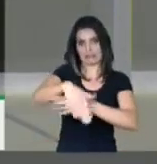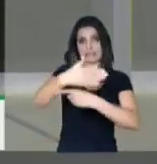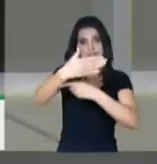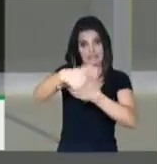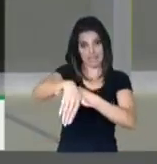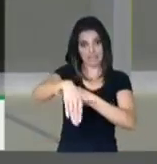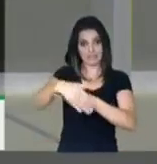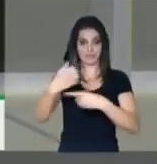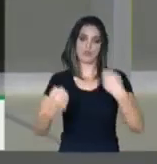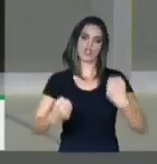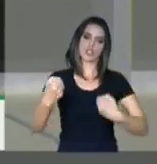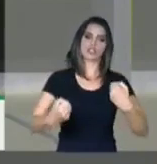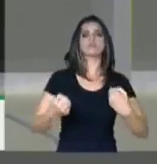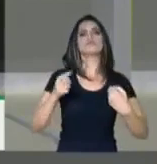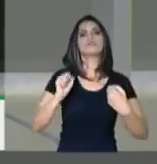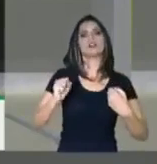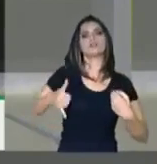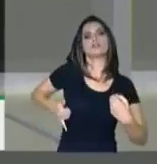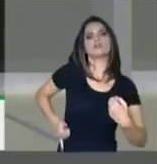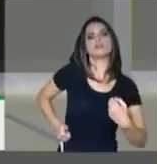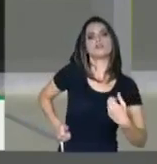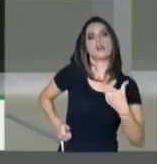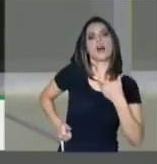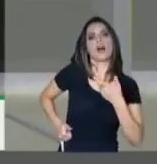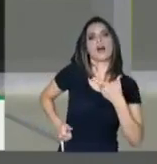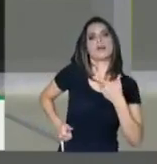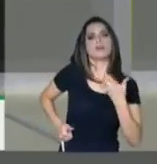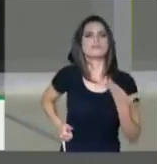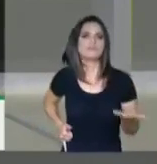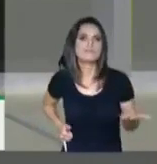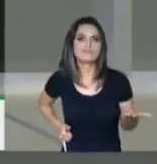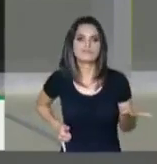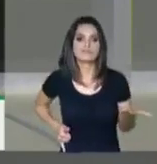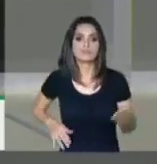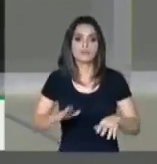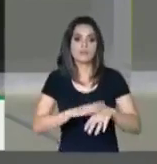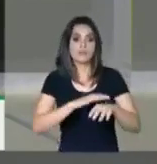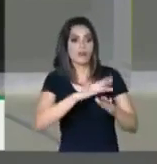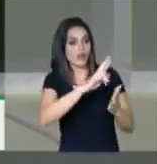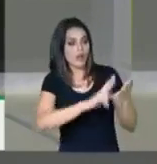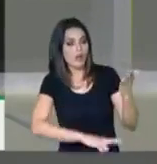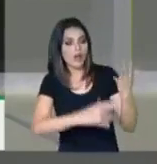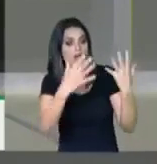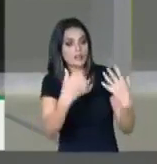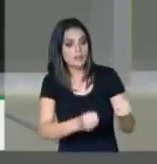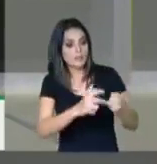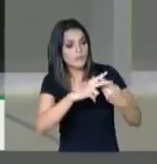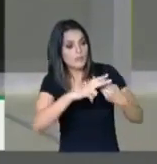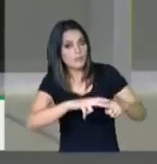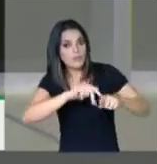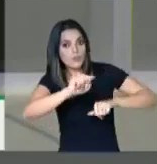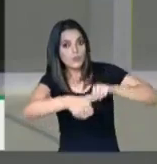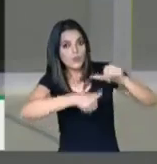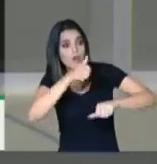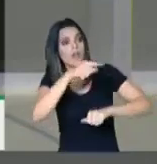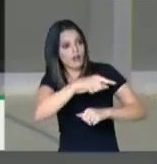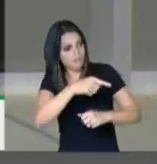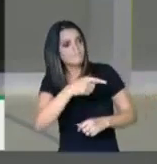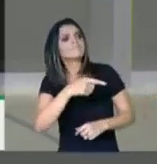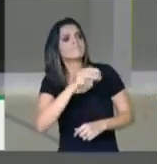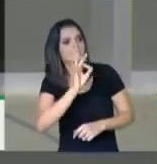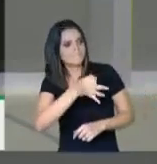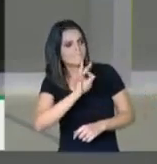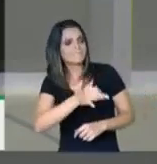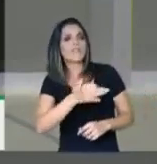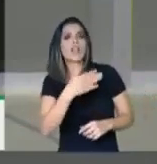apresentados. Das diversas ideias que foram dadas, o próprio relator aceitou mudar um monte, porque concordou, diante